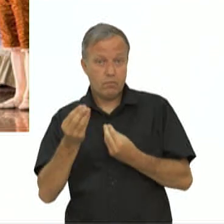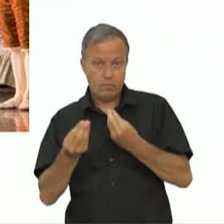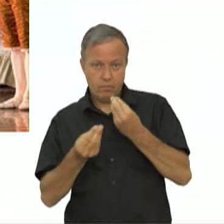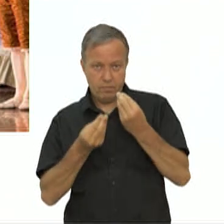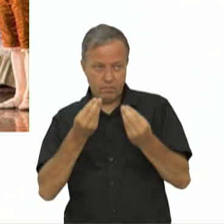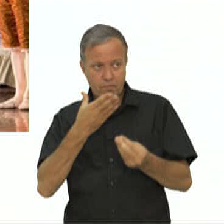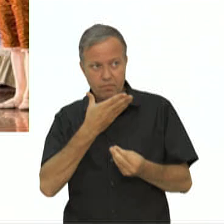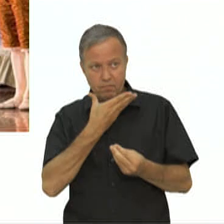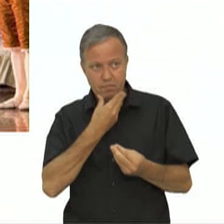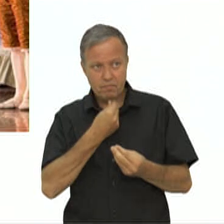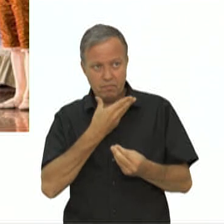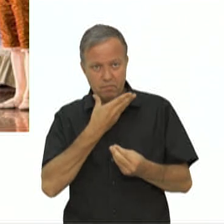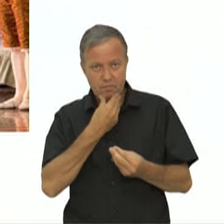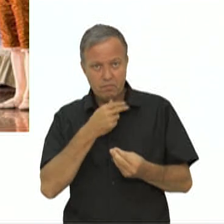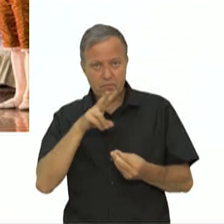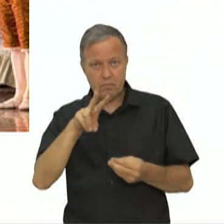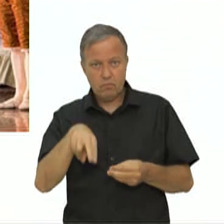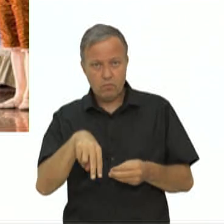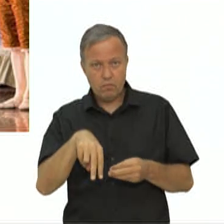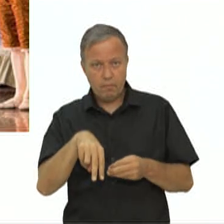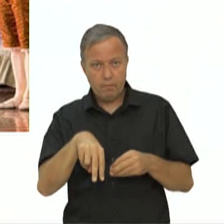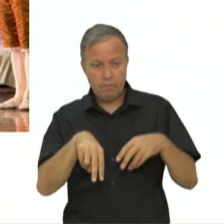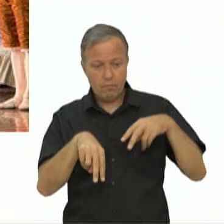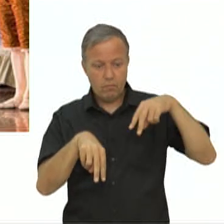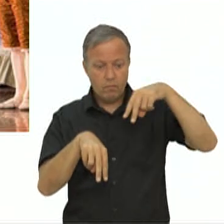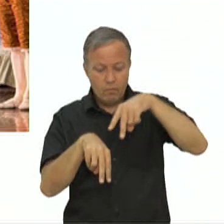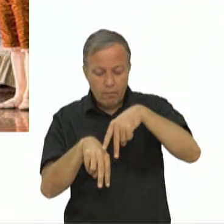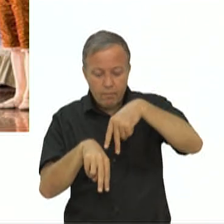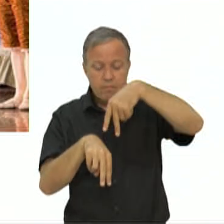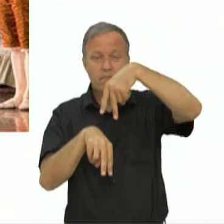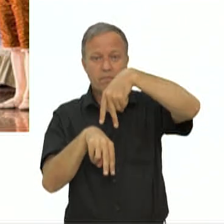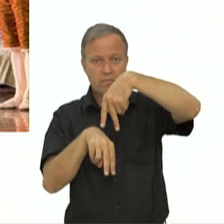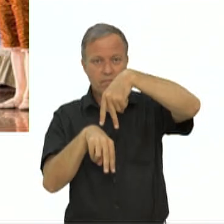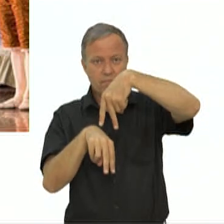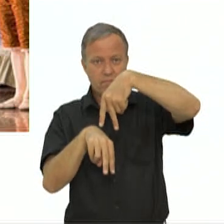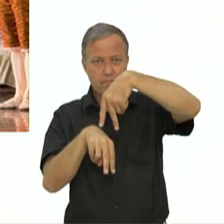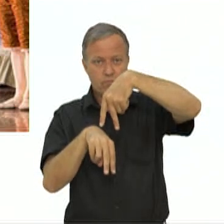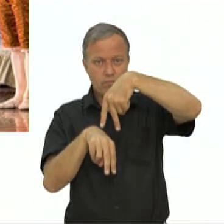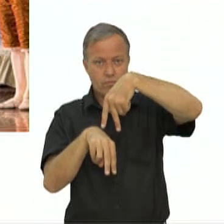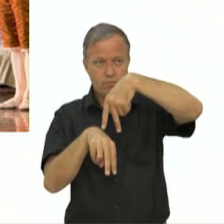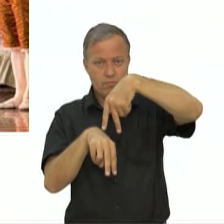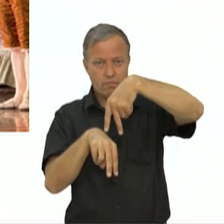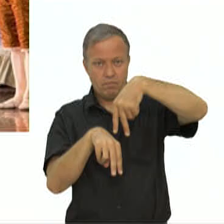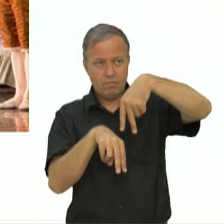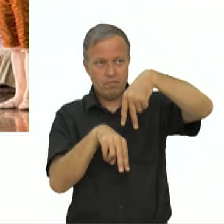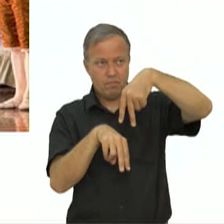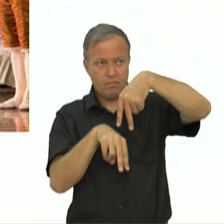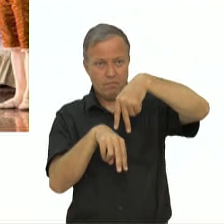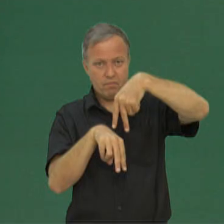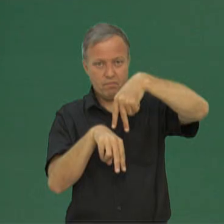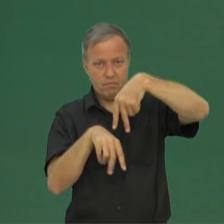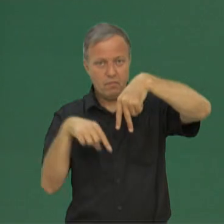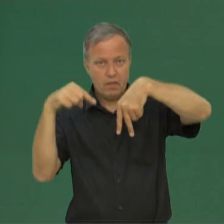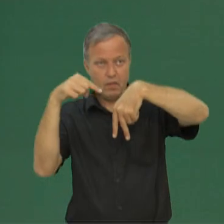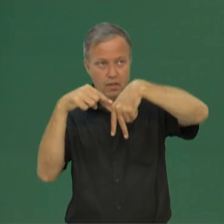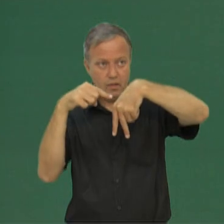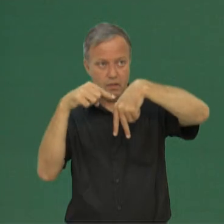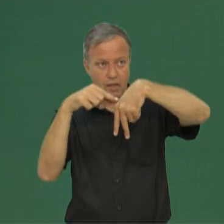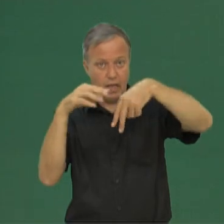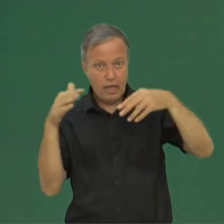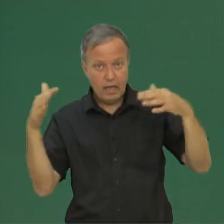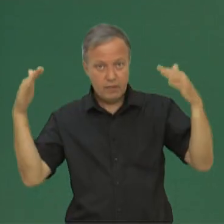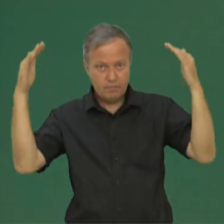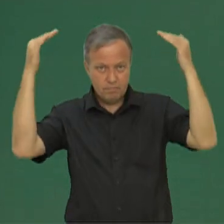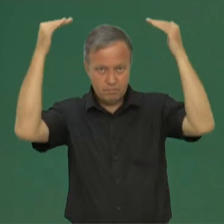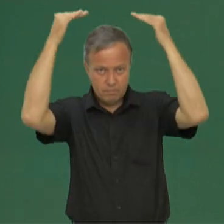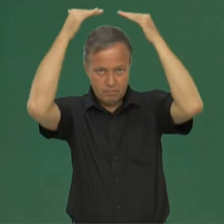bailarino levantando a bailarina. Nota aqui, ó, a elevação que ele está fazendo. Por isso, ele tinha que ter